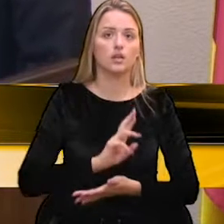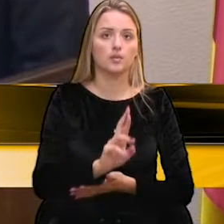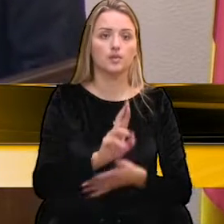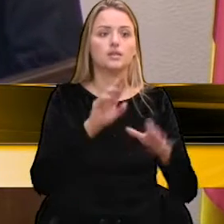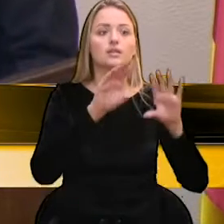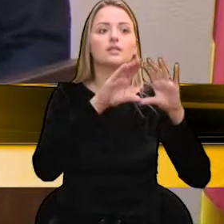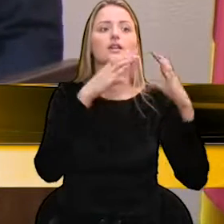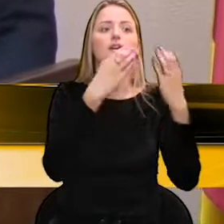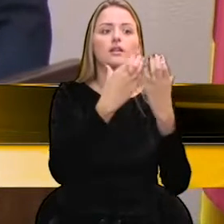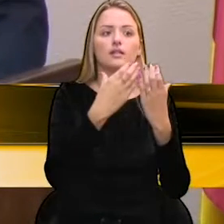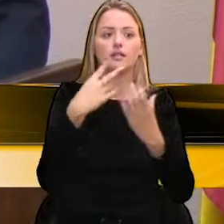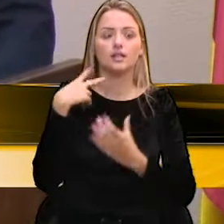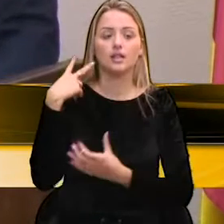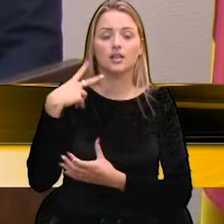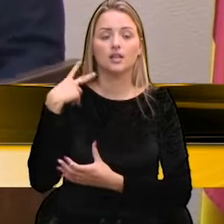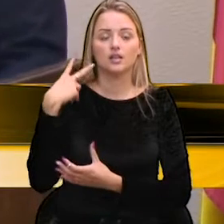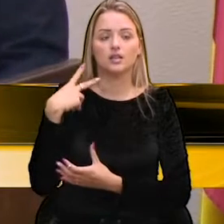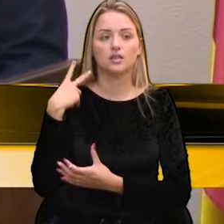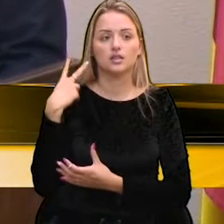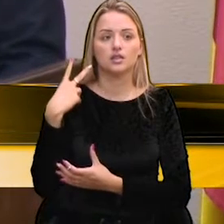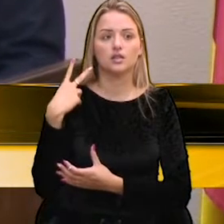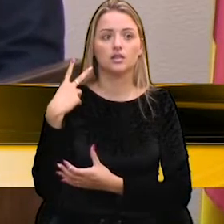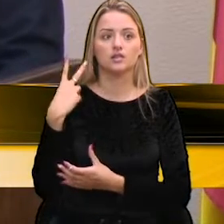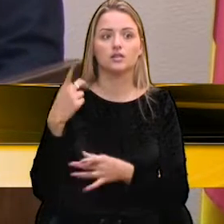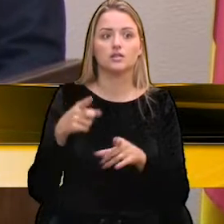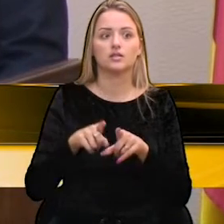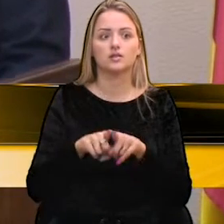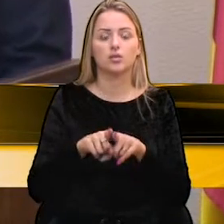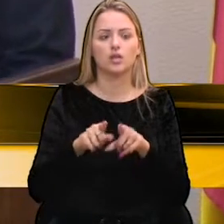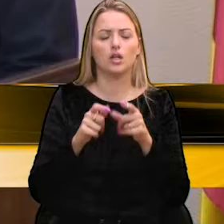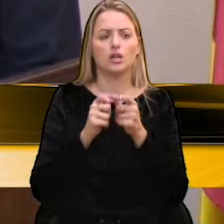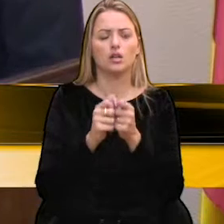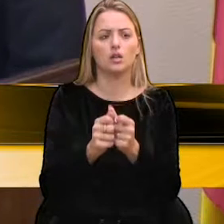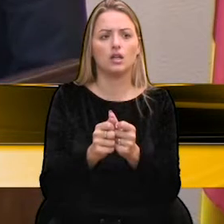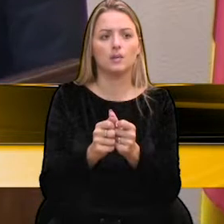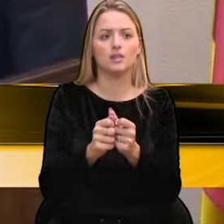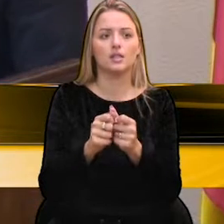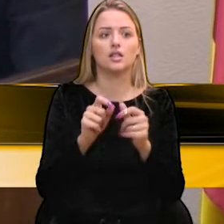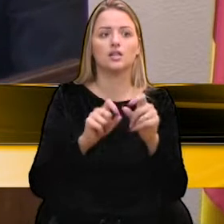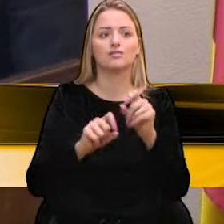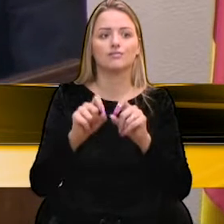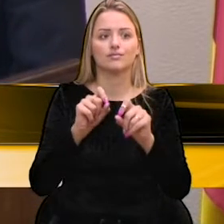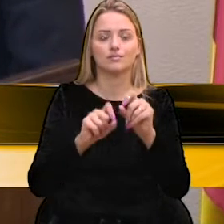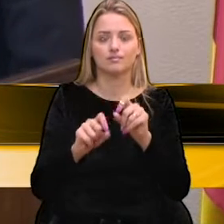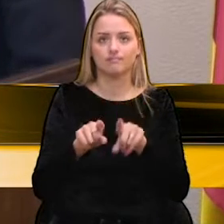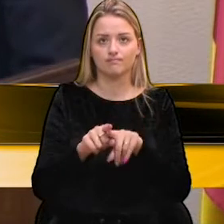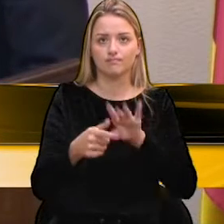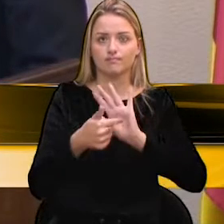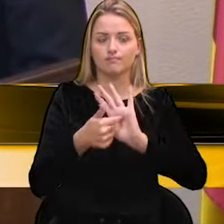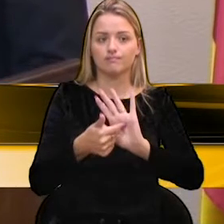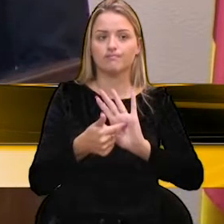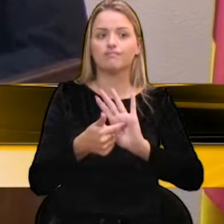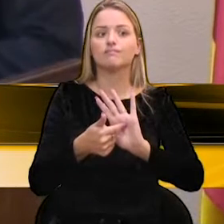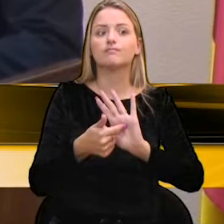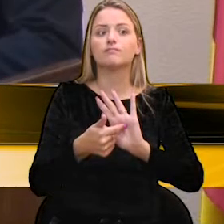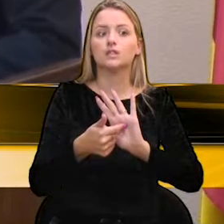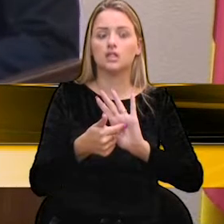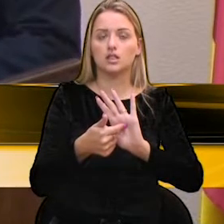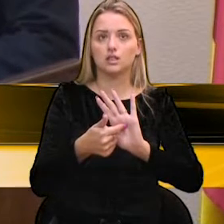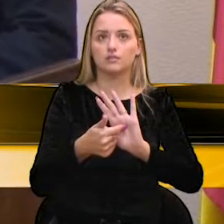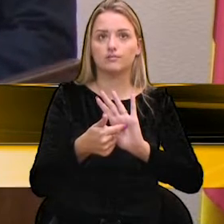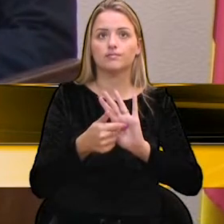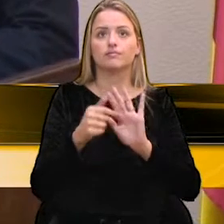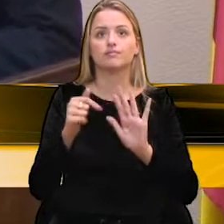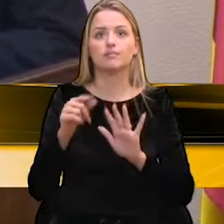legislativo em Portugal, mais precisamente na cidade de Coimbra, onde ocorreu